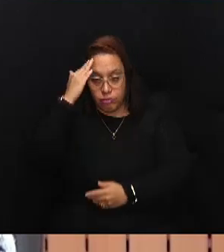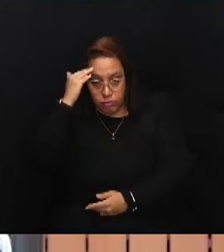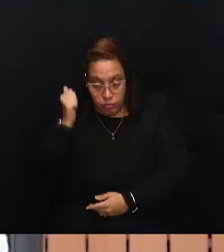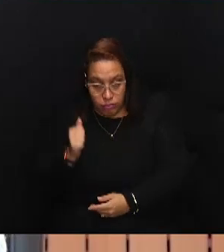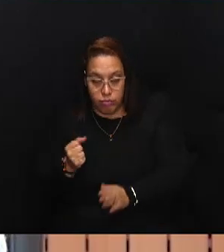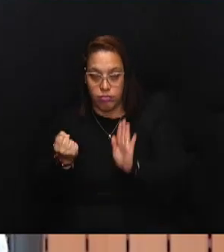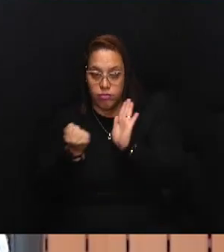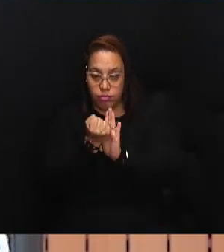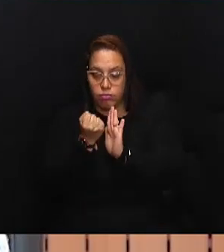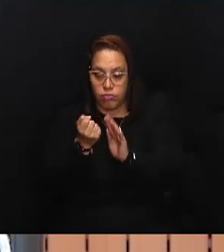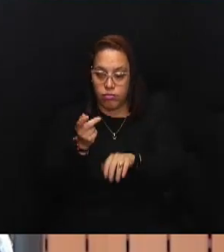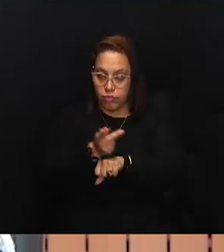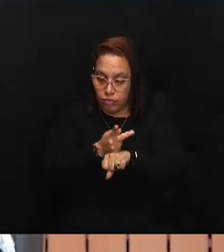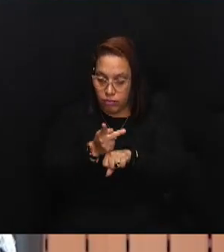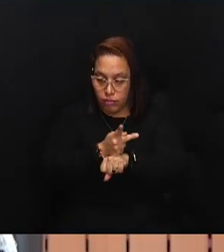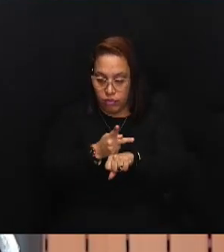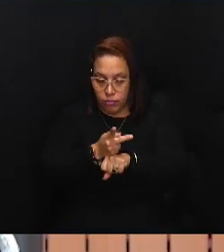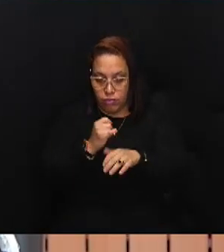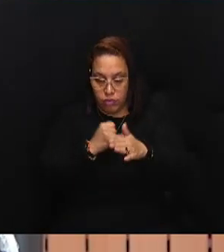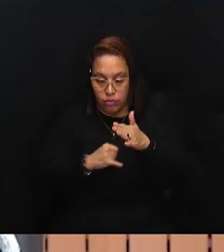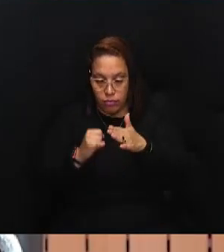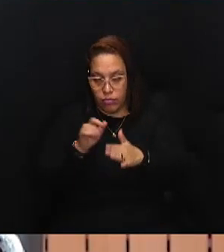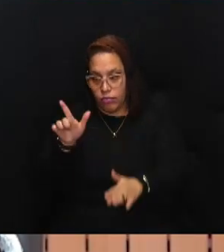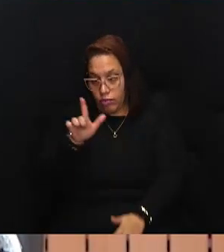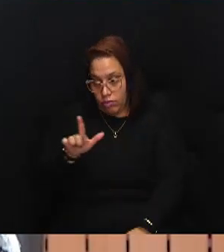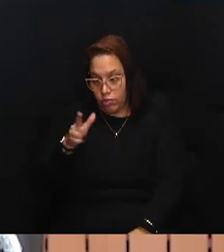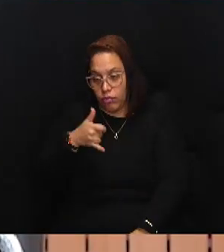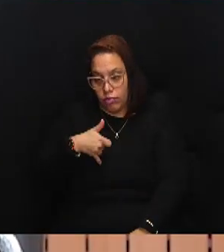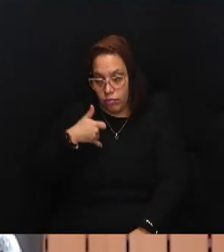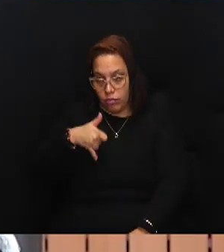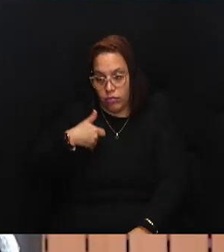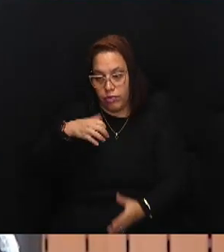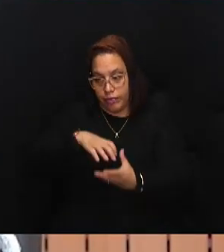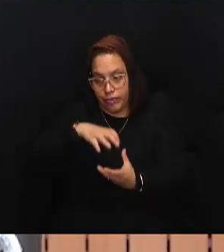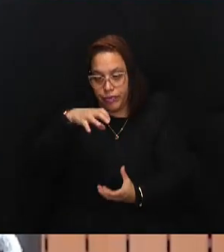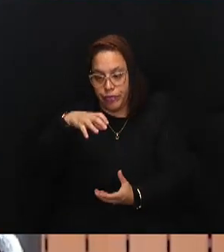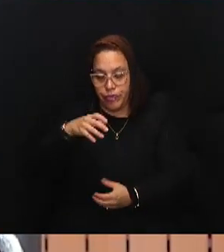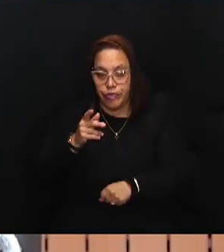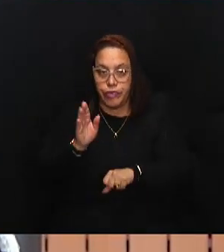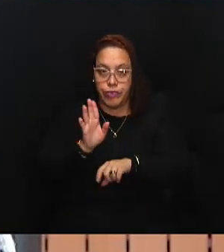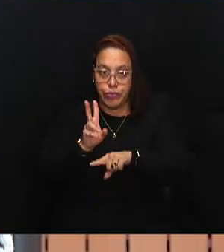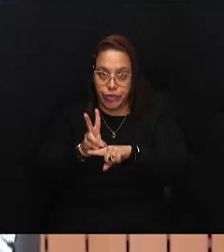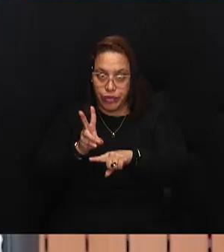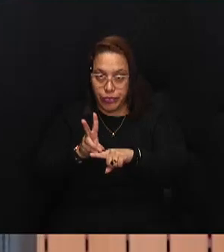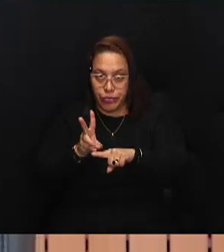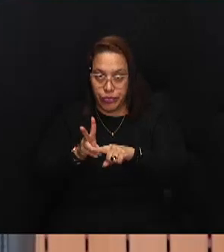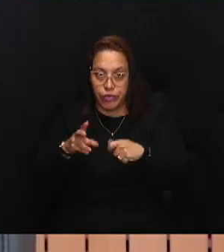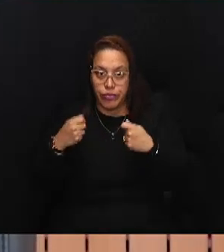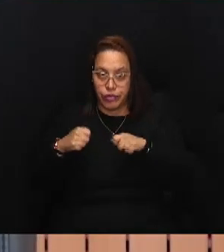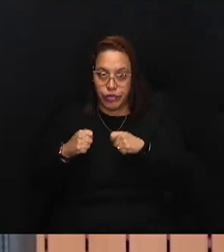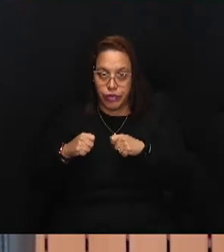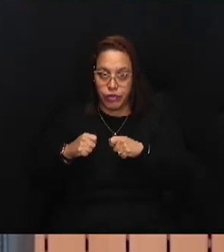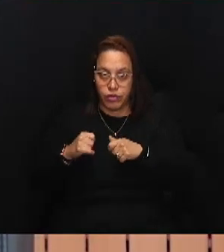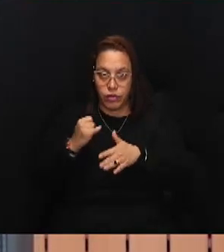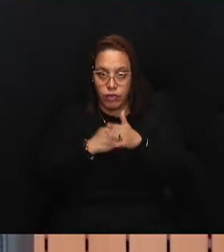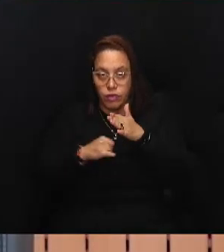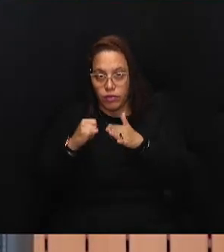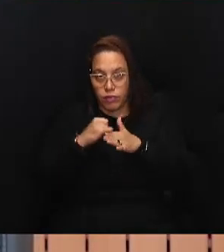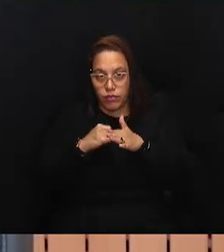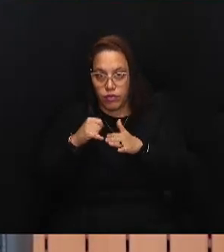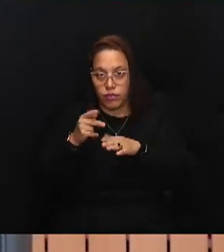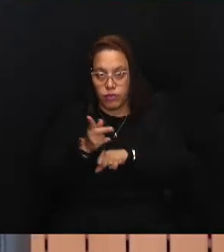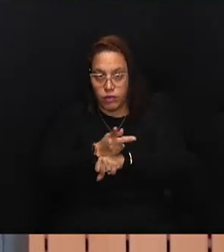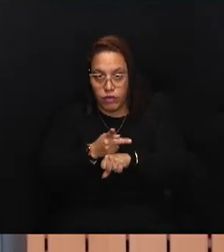selo e procure uma instituição, se, lógico, os seus idosos precisarem de cuidados e precisarem ir para uma instituição dessa, que